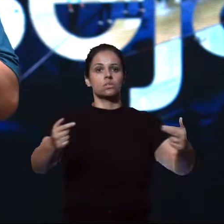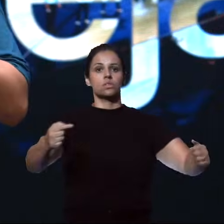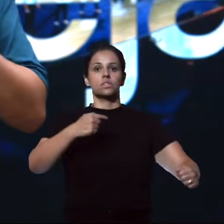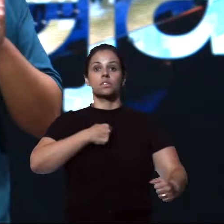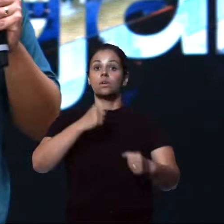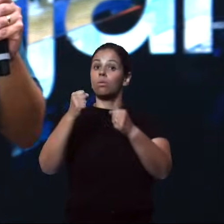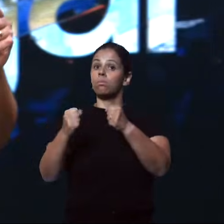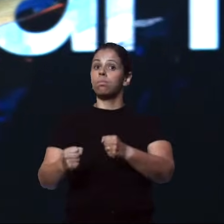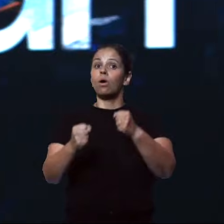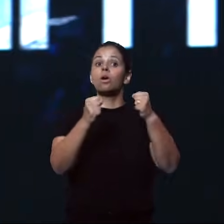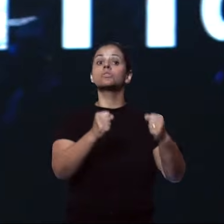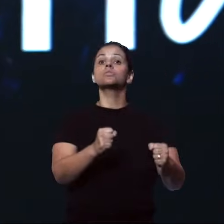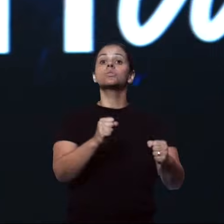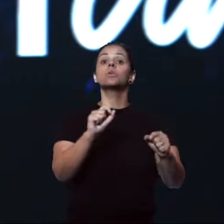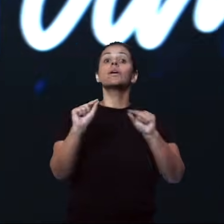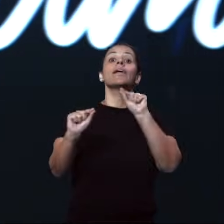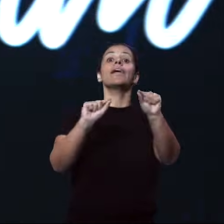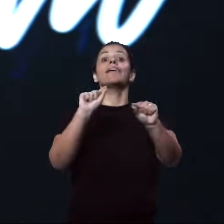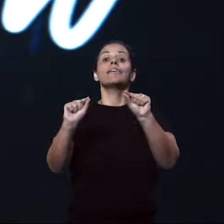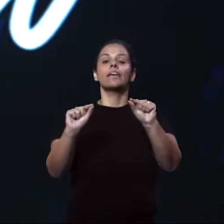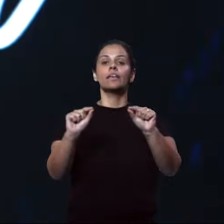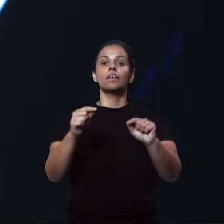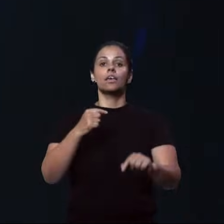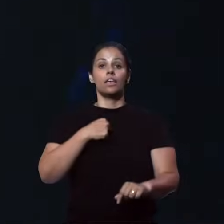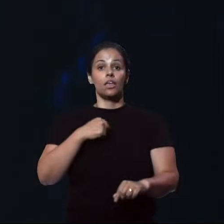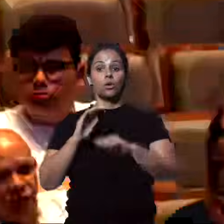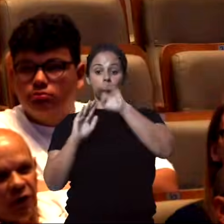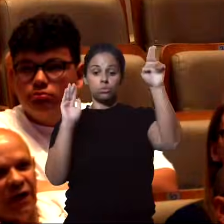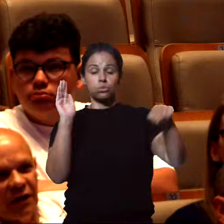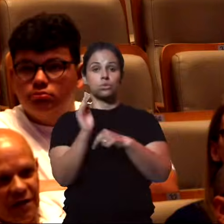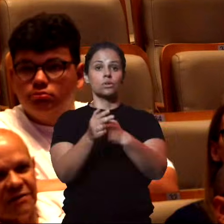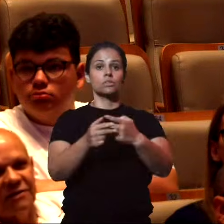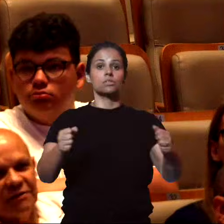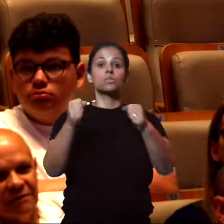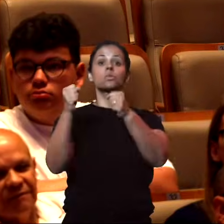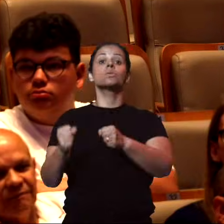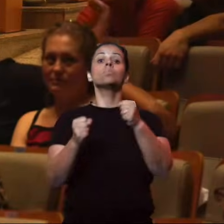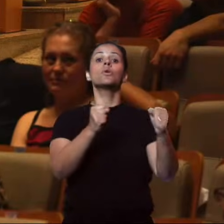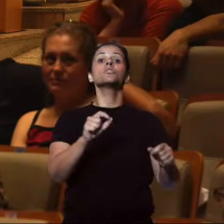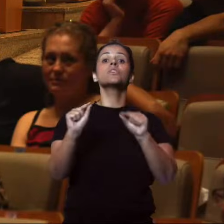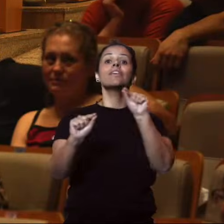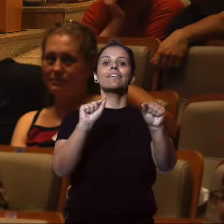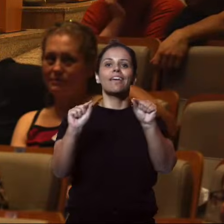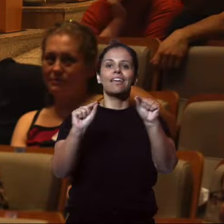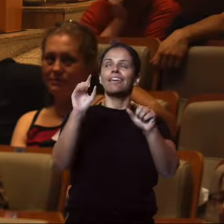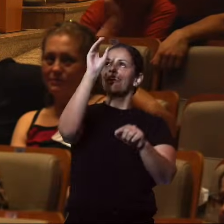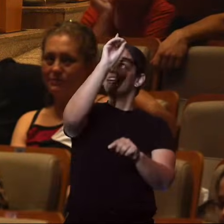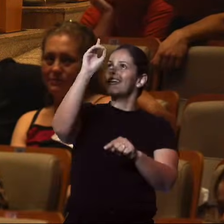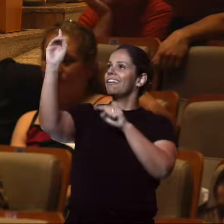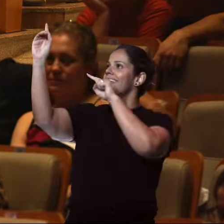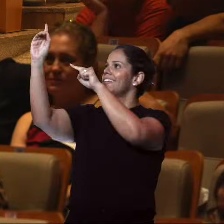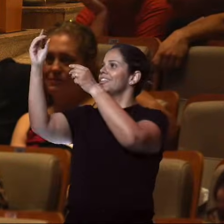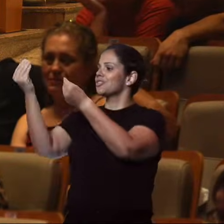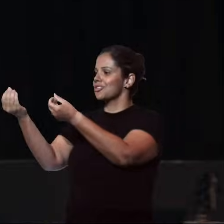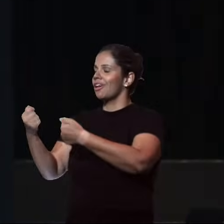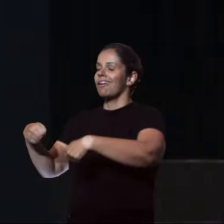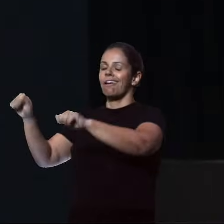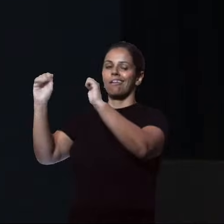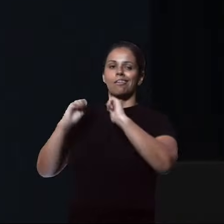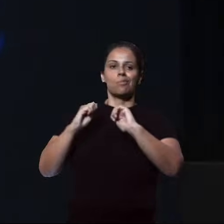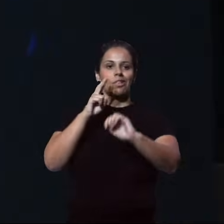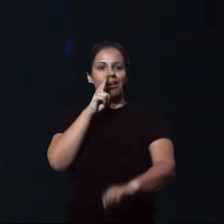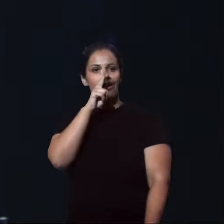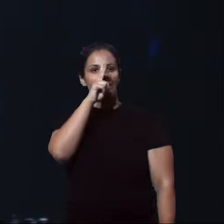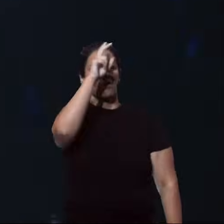Eu acho que vocês talvez não saibam. Tudo posso naquele que me fortalece. Ele está dizendo, eu